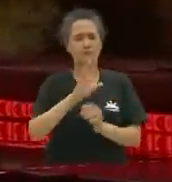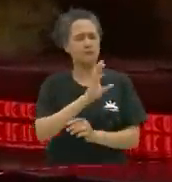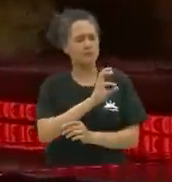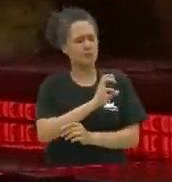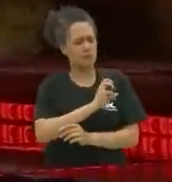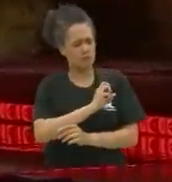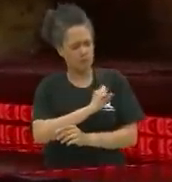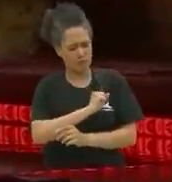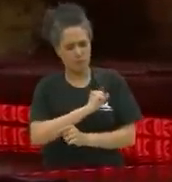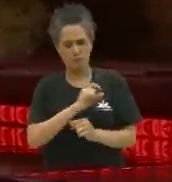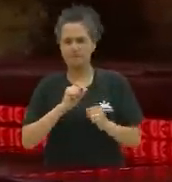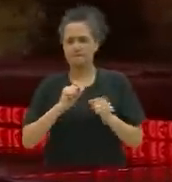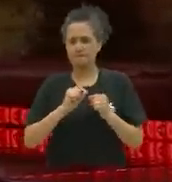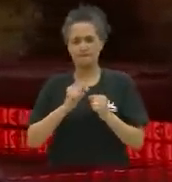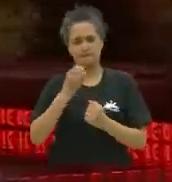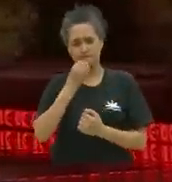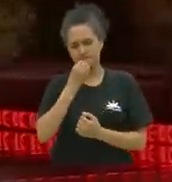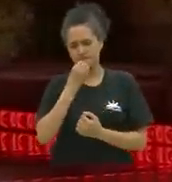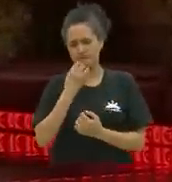bem.